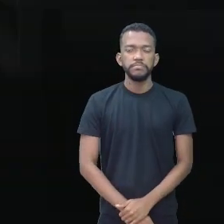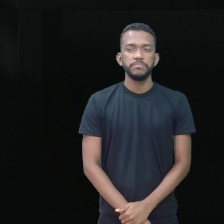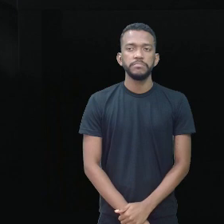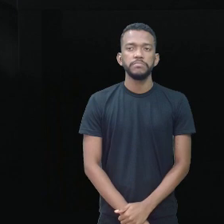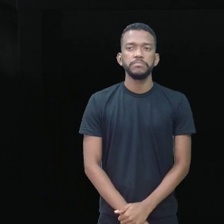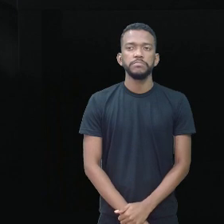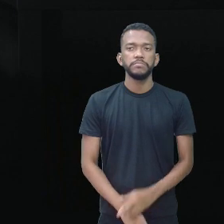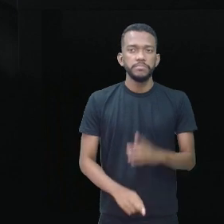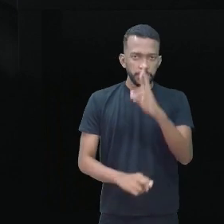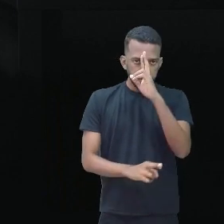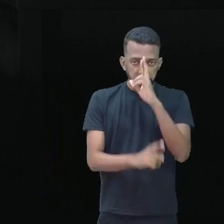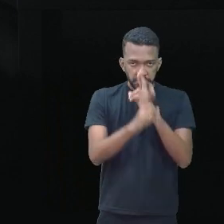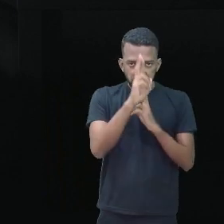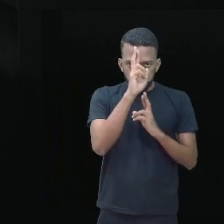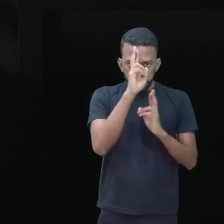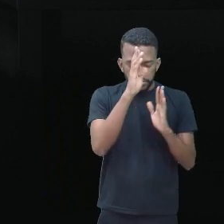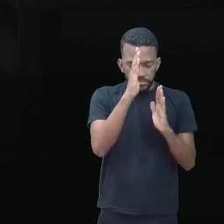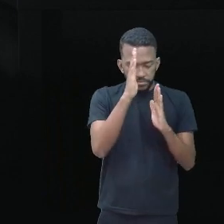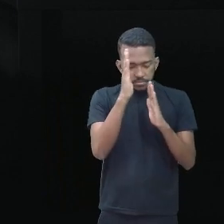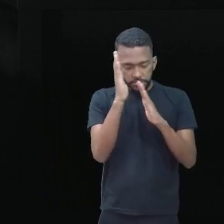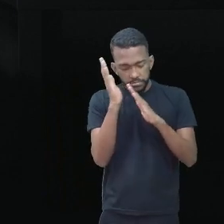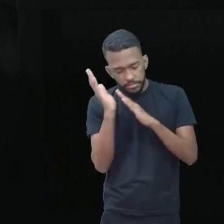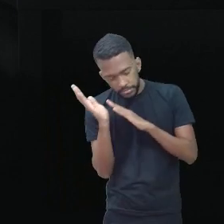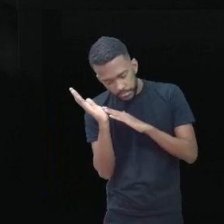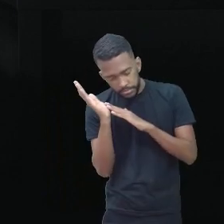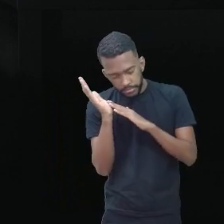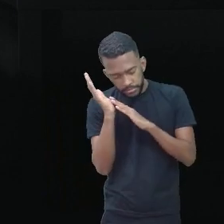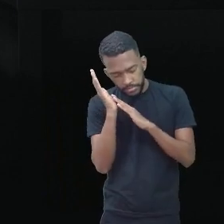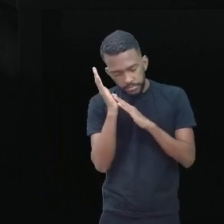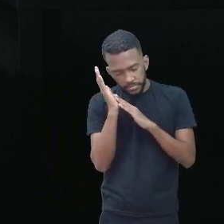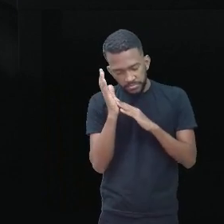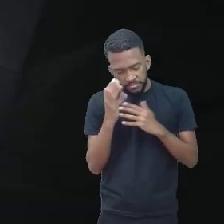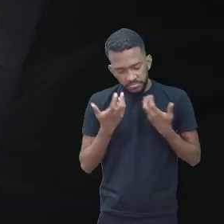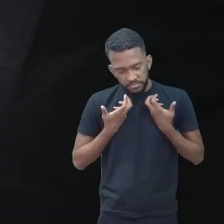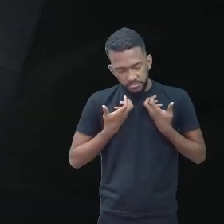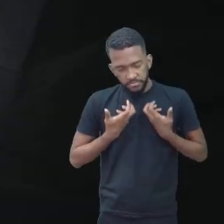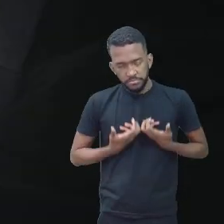eu caindo de sono e exausto de fadiga.